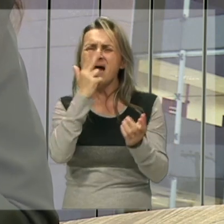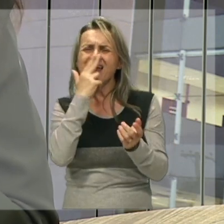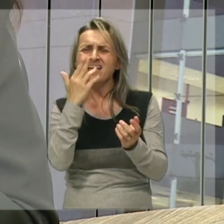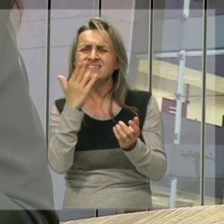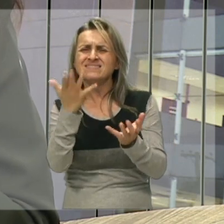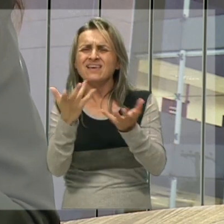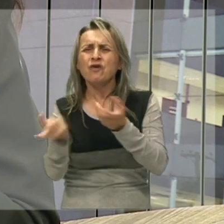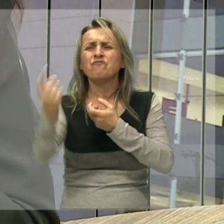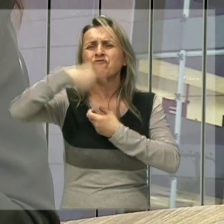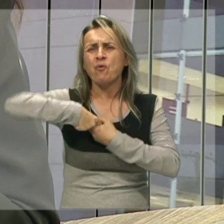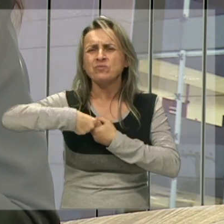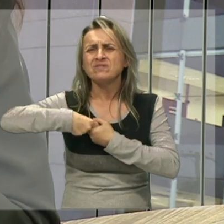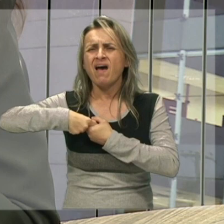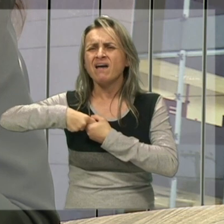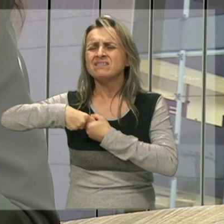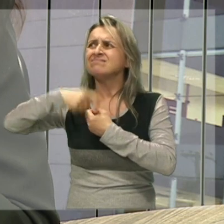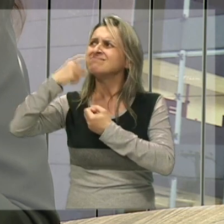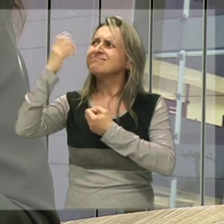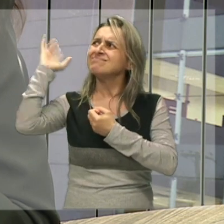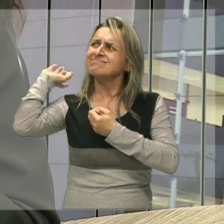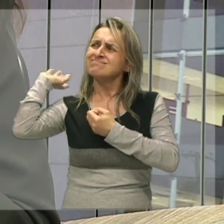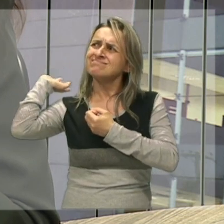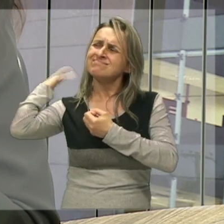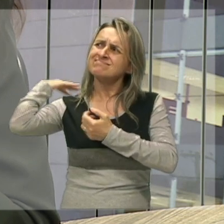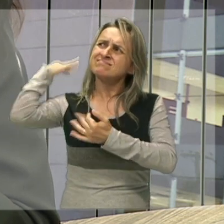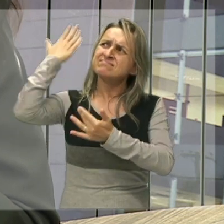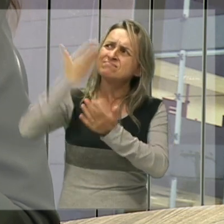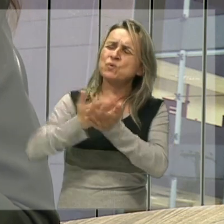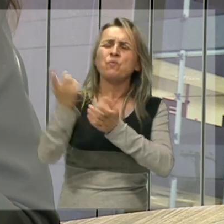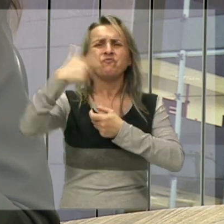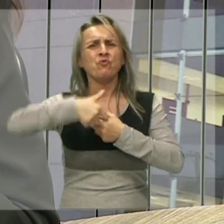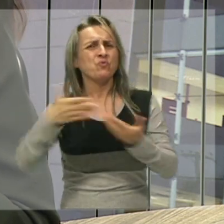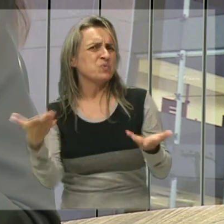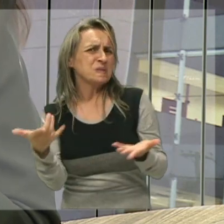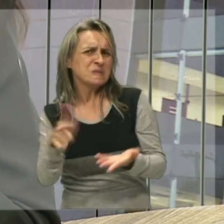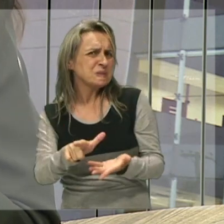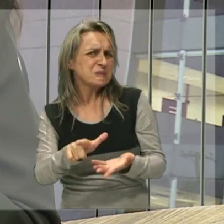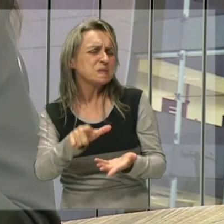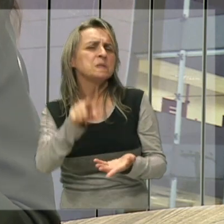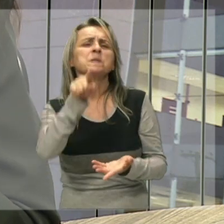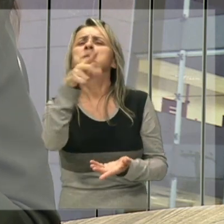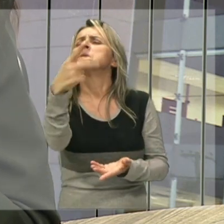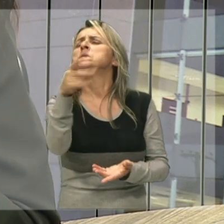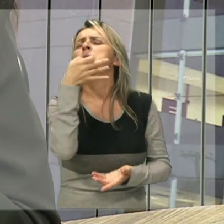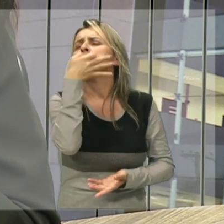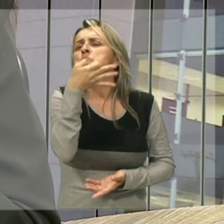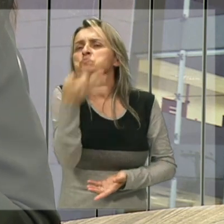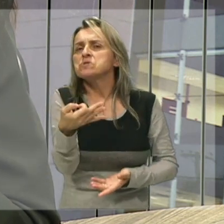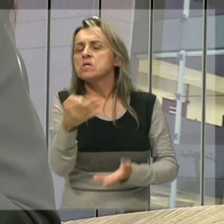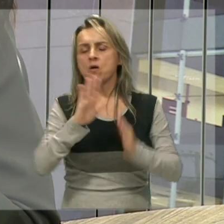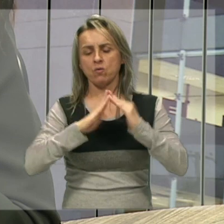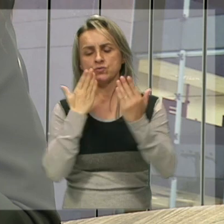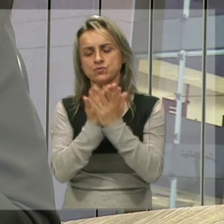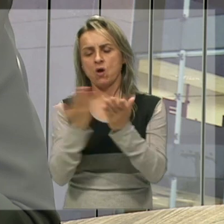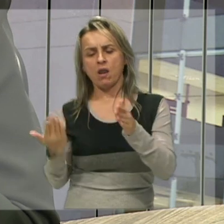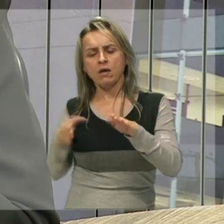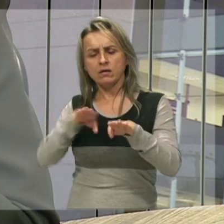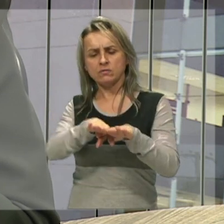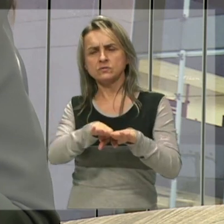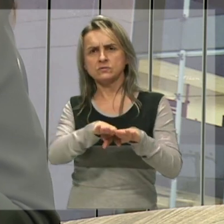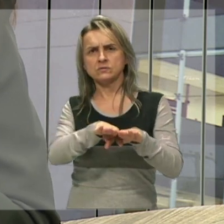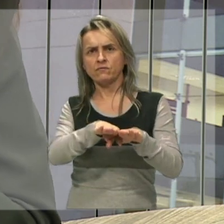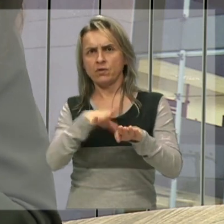de vocês, a escola inclusiva, ela funcionou na medida em que, até para